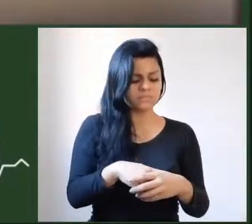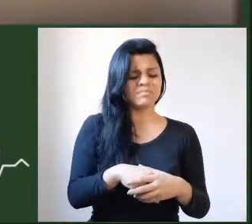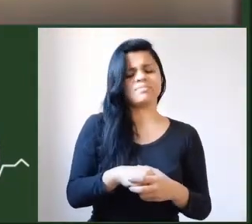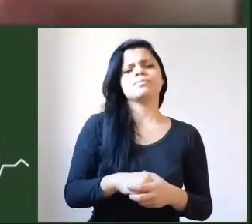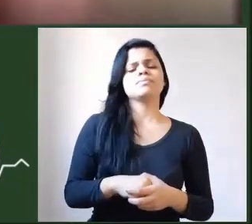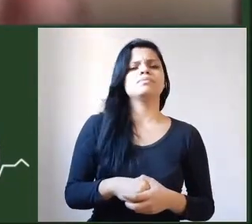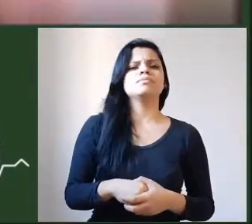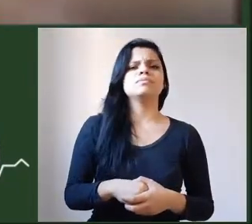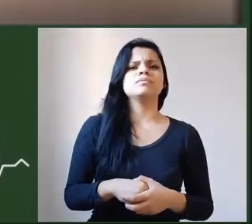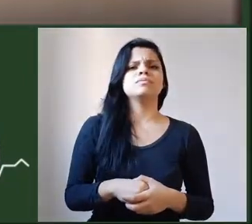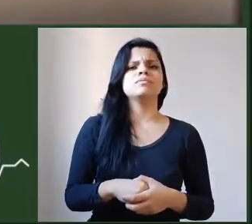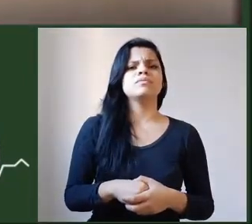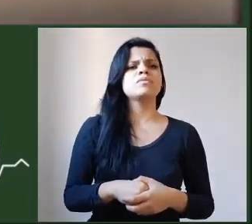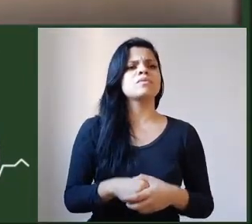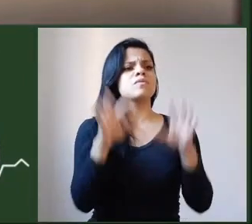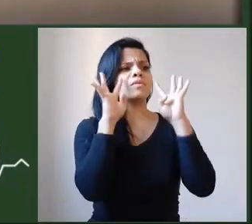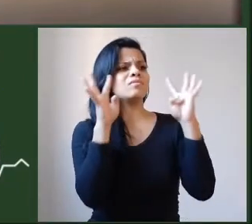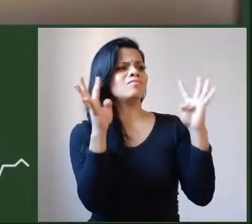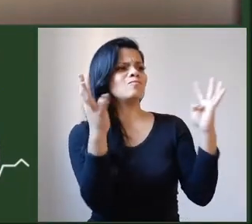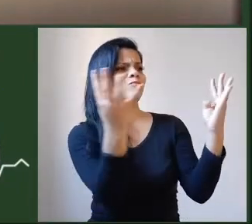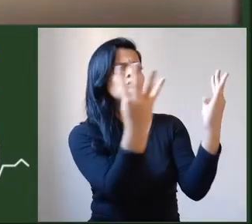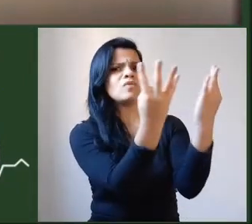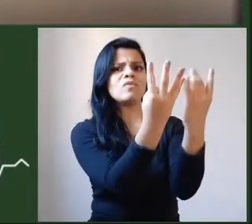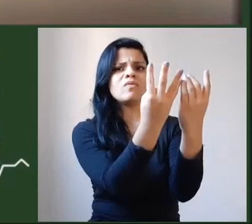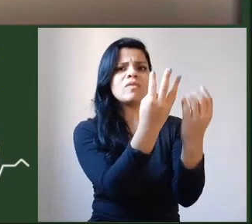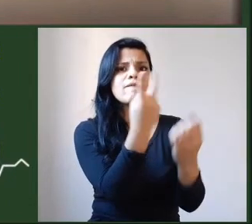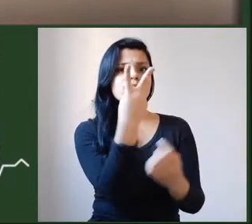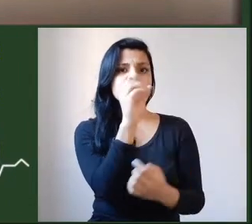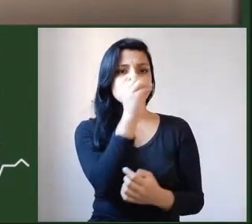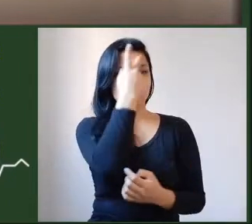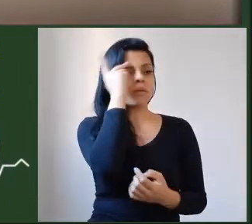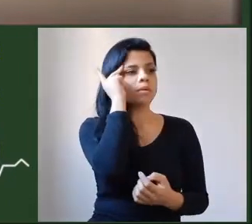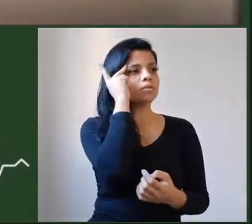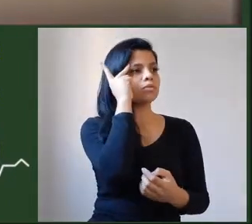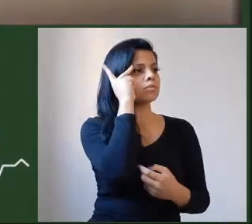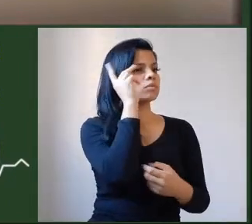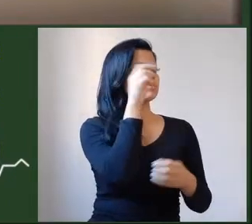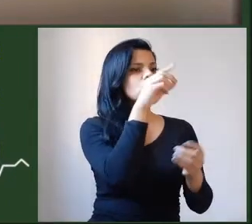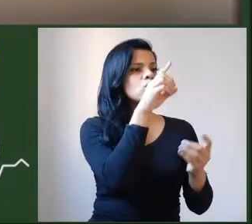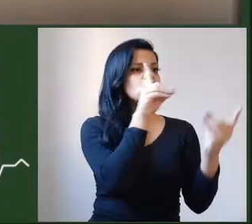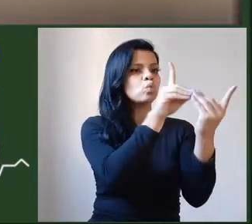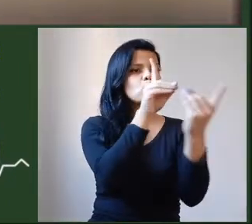dentro do ambiente. E aí você fala, meu Deus, é desesperador.